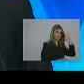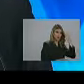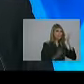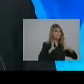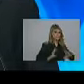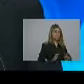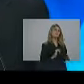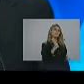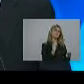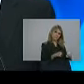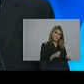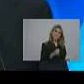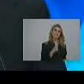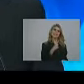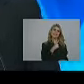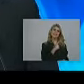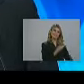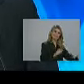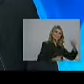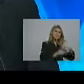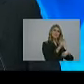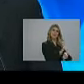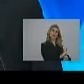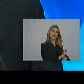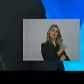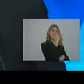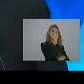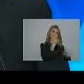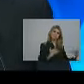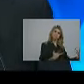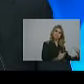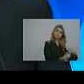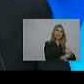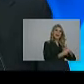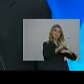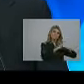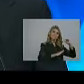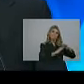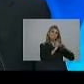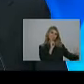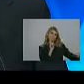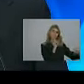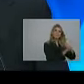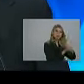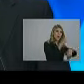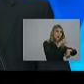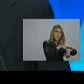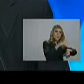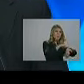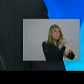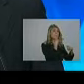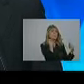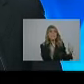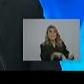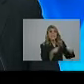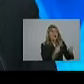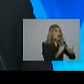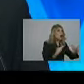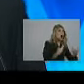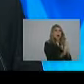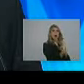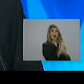carioca merece ter uma guarda municipal, sem dúvida alguma, apta para intervir no momento em que ela mais precisa. E